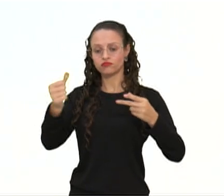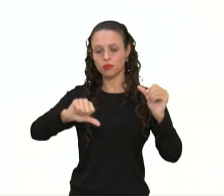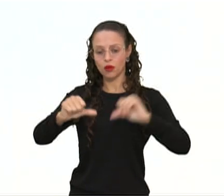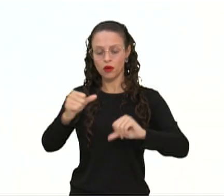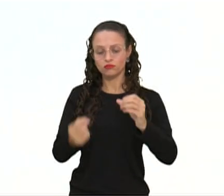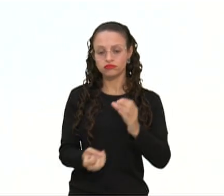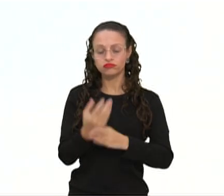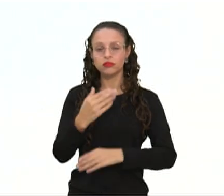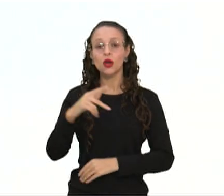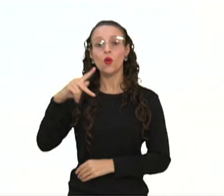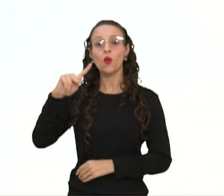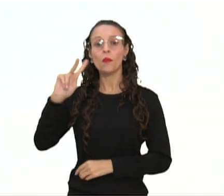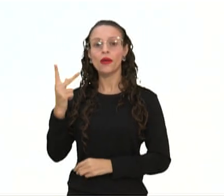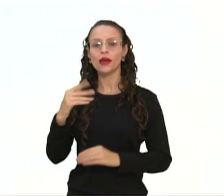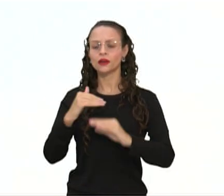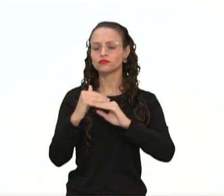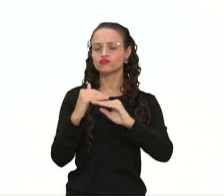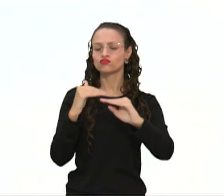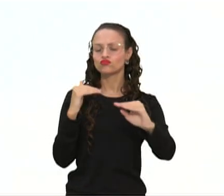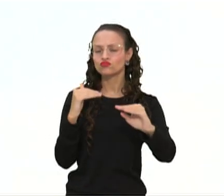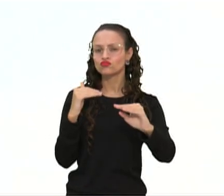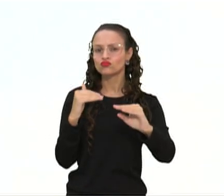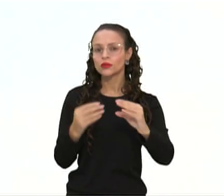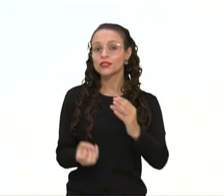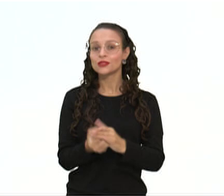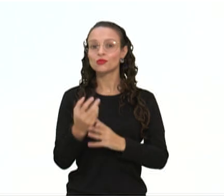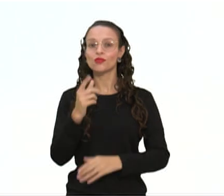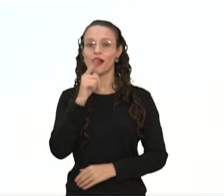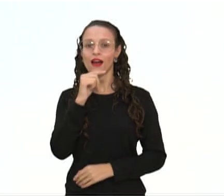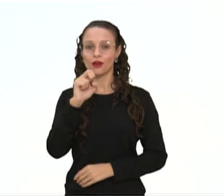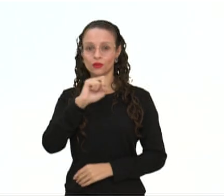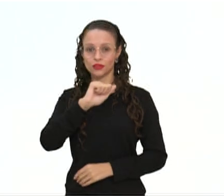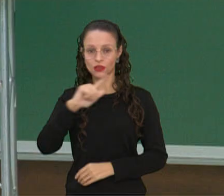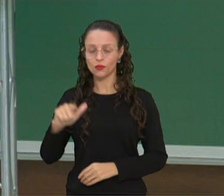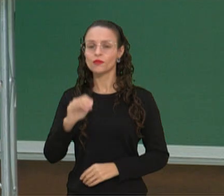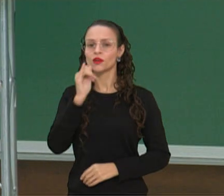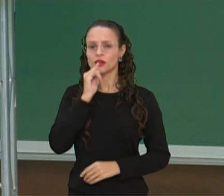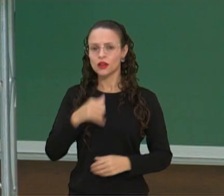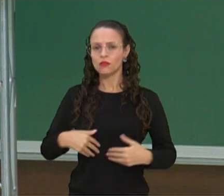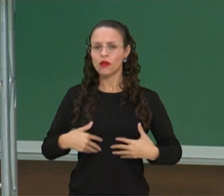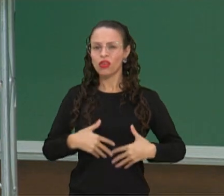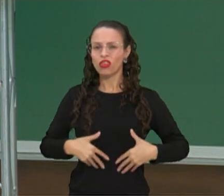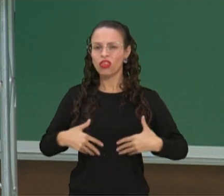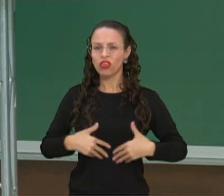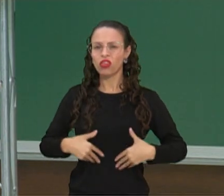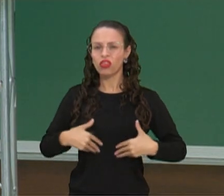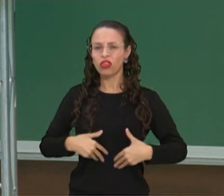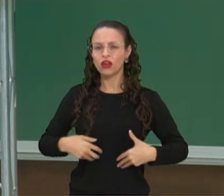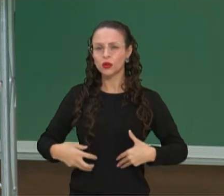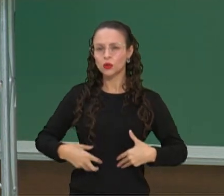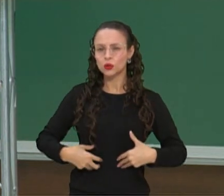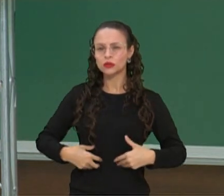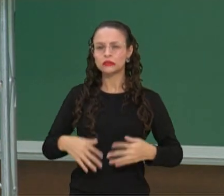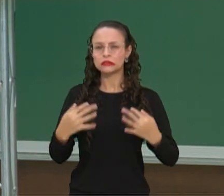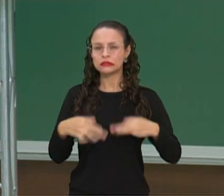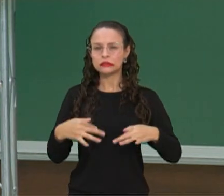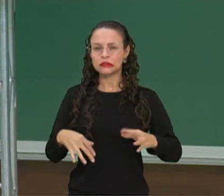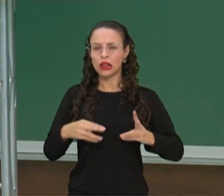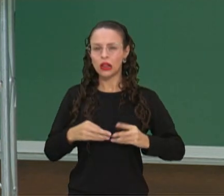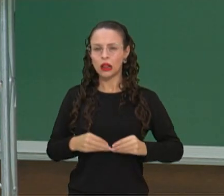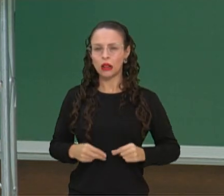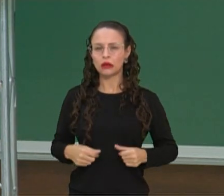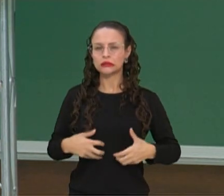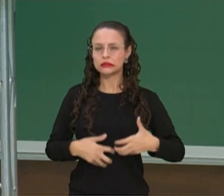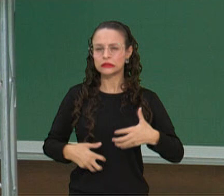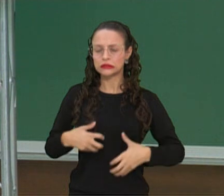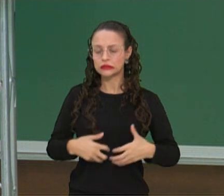água e sal. Então, quando eu tenho uma dor de estômago, uma acidez estomacal, e eu tenho lá dentro do meu estômago, como a gente viu no slide anterior,